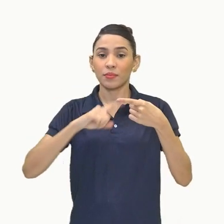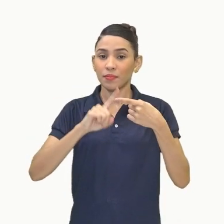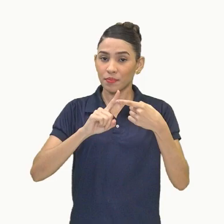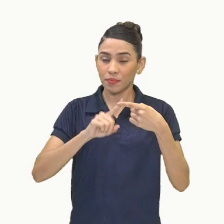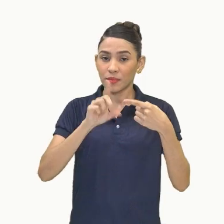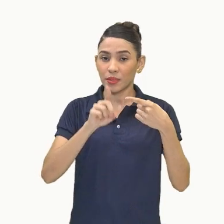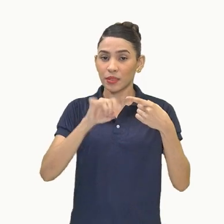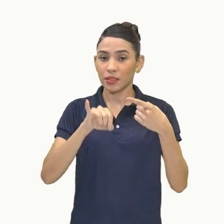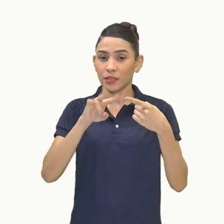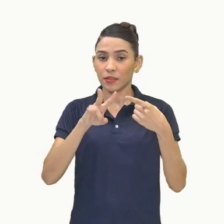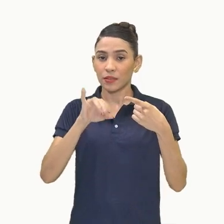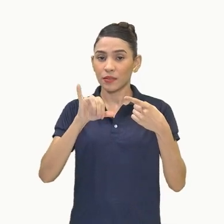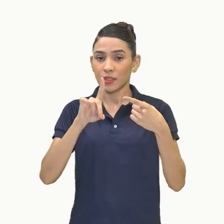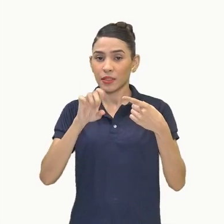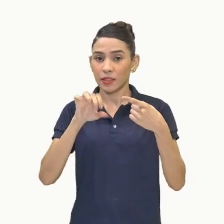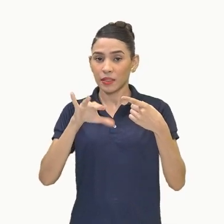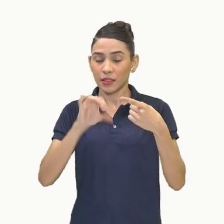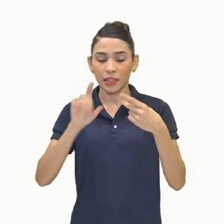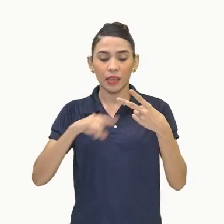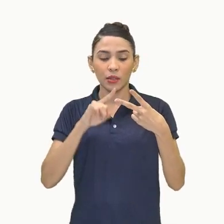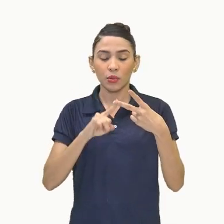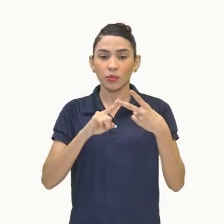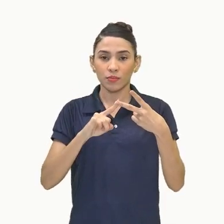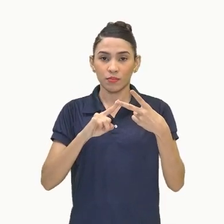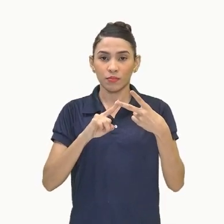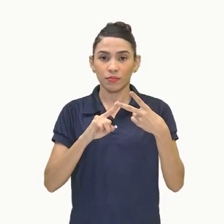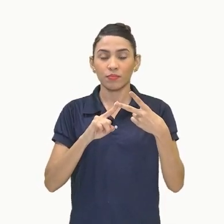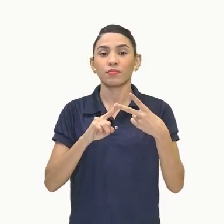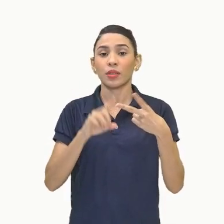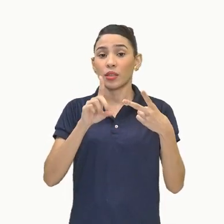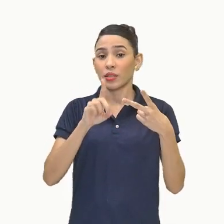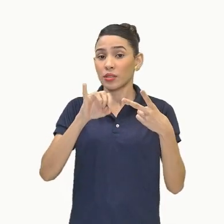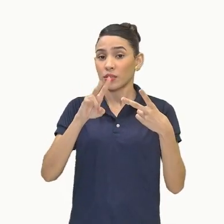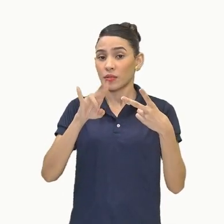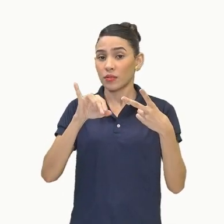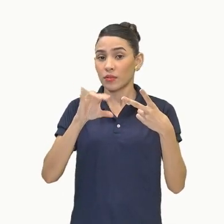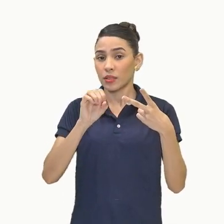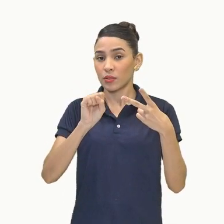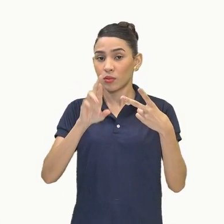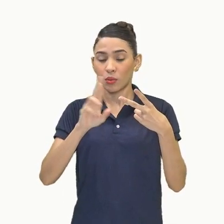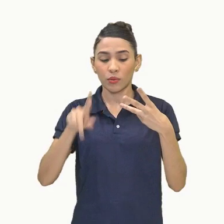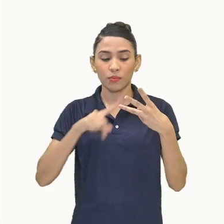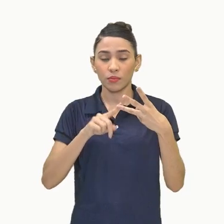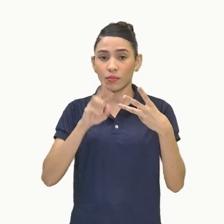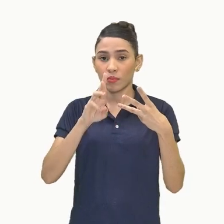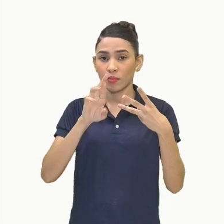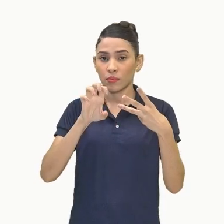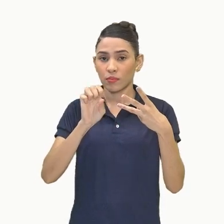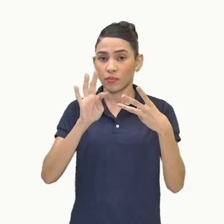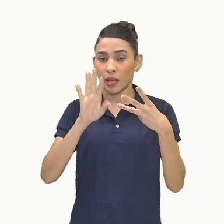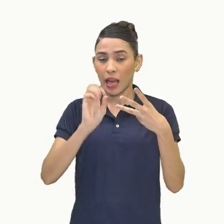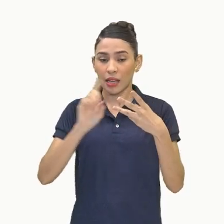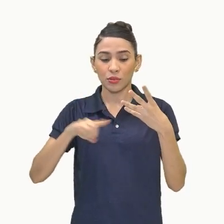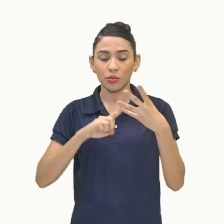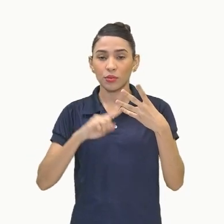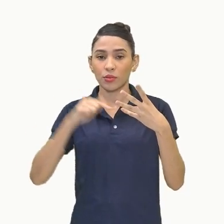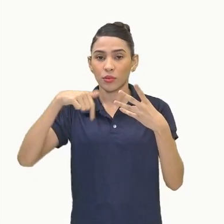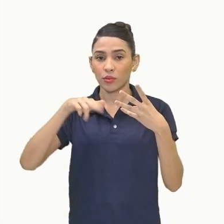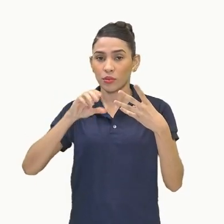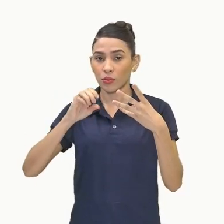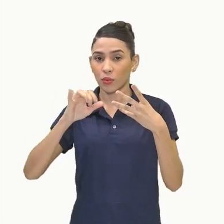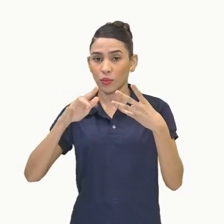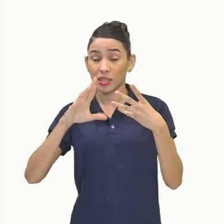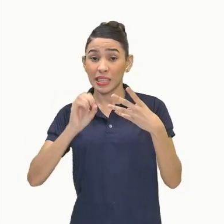dividendo, o divisor, o quociente e o resto. Nesse caso, quando o resto é 0, nós dizemos que a